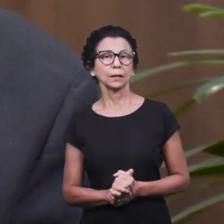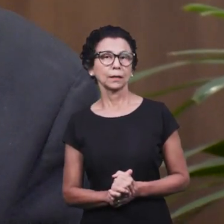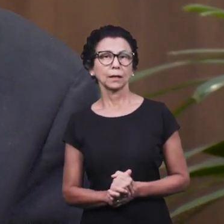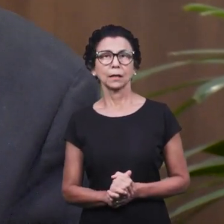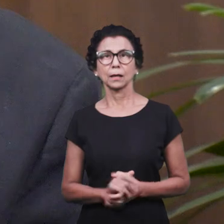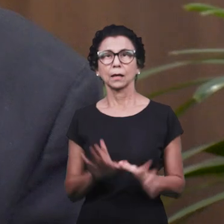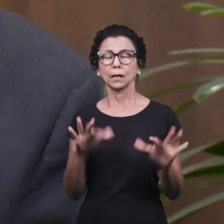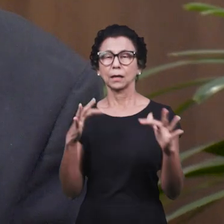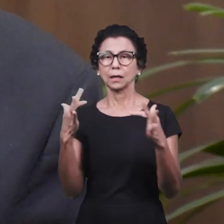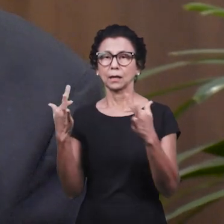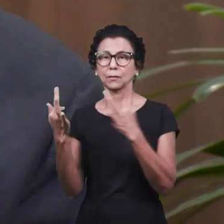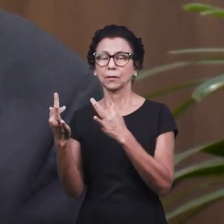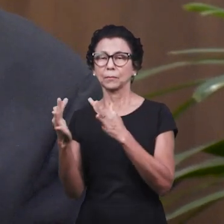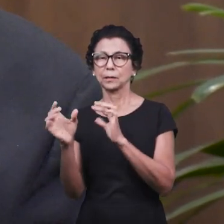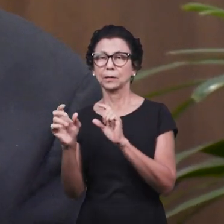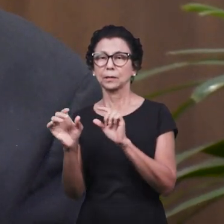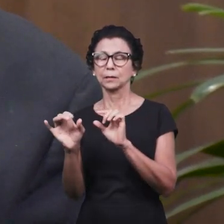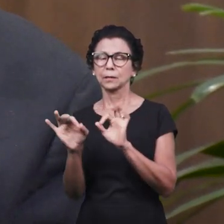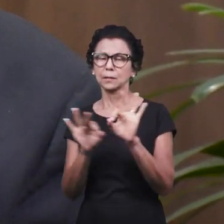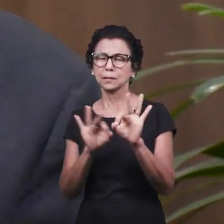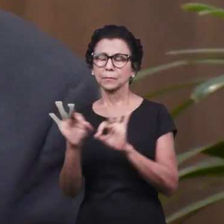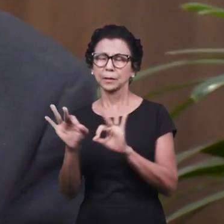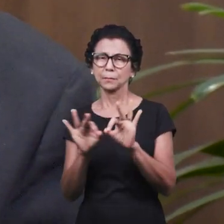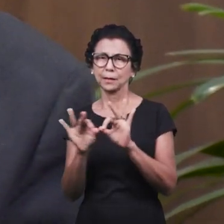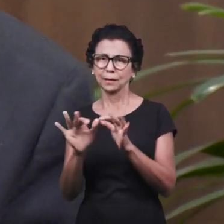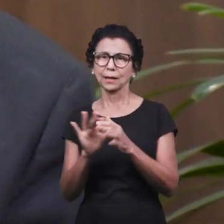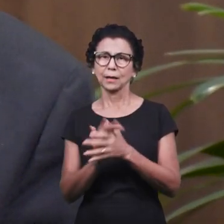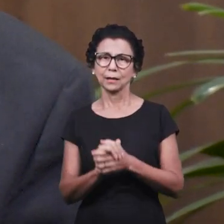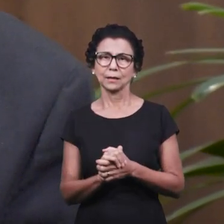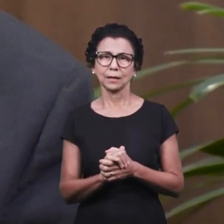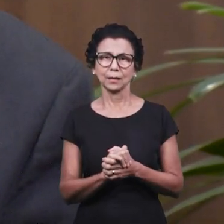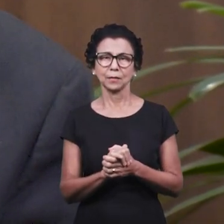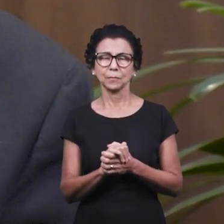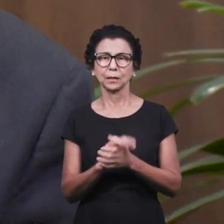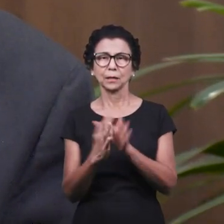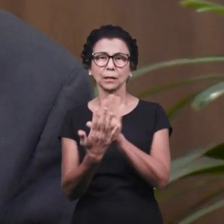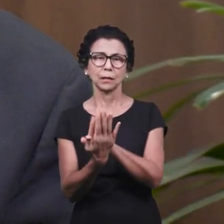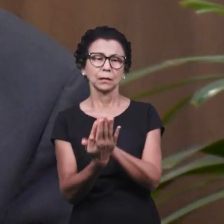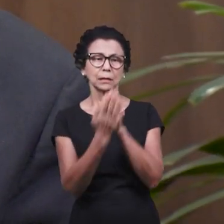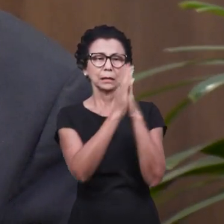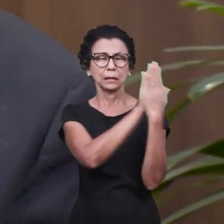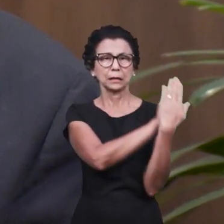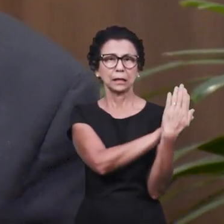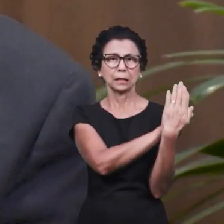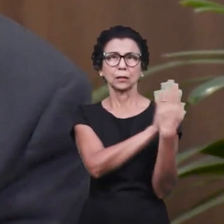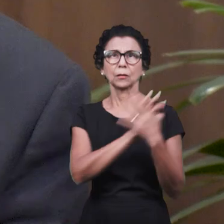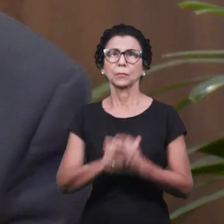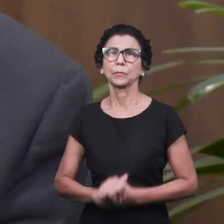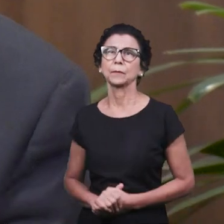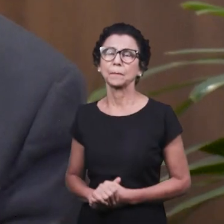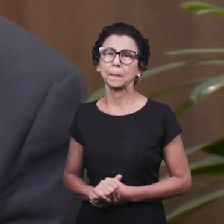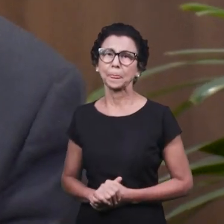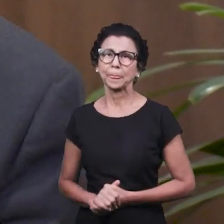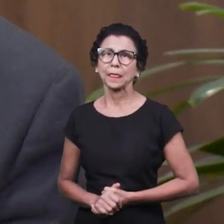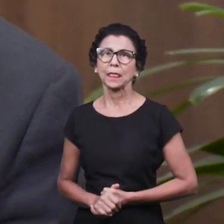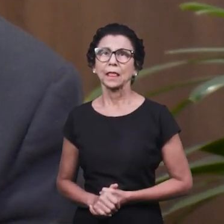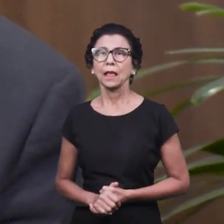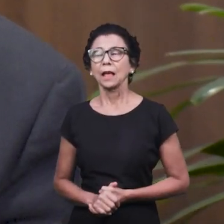mandar o intercambista, acho que é a parte mais importante dentro do processo. Não é simplesmente, eu quero levar meu filho. Primeiro ele tem que querer.